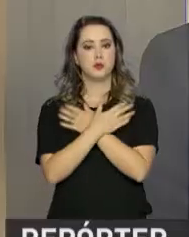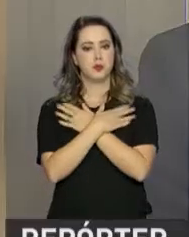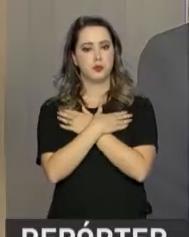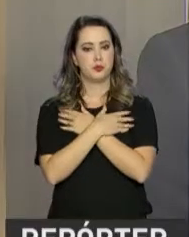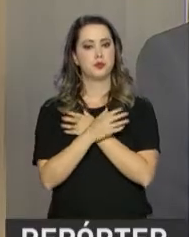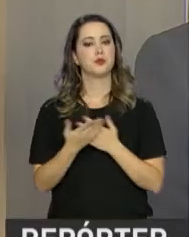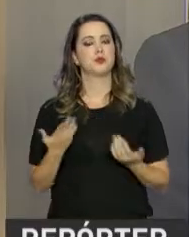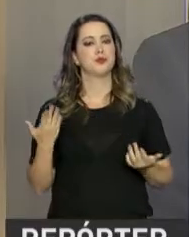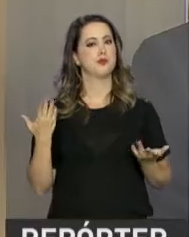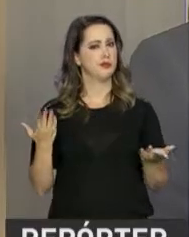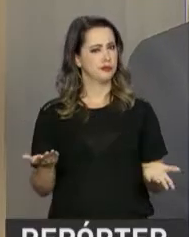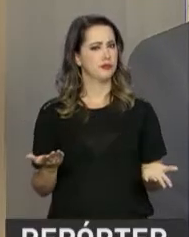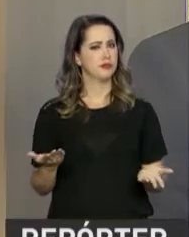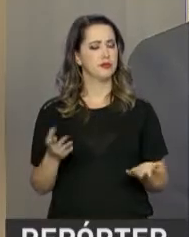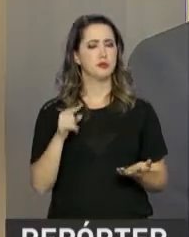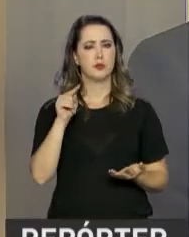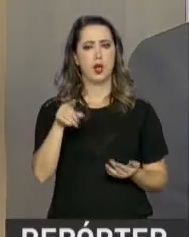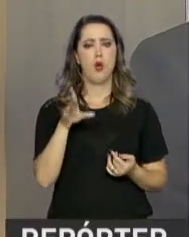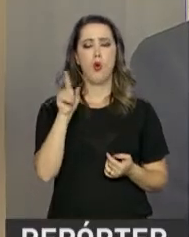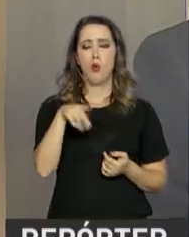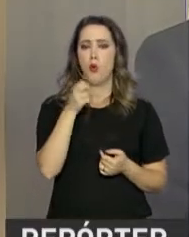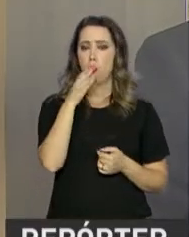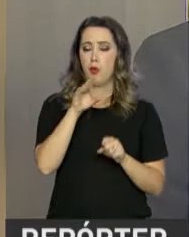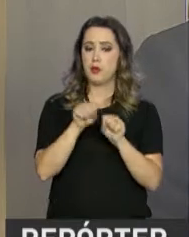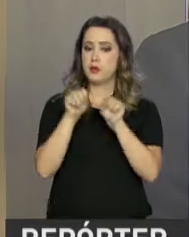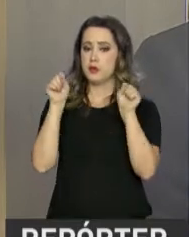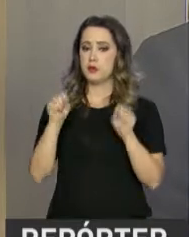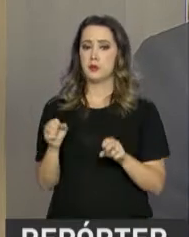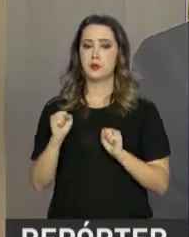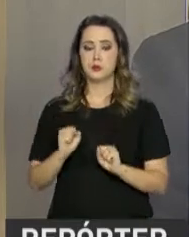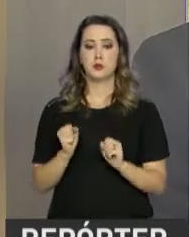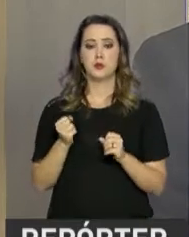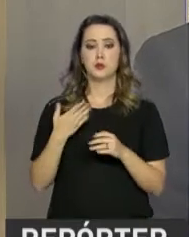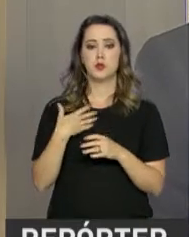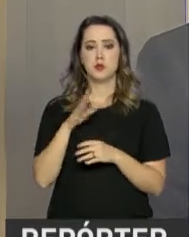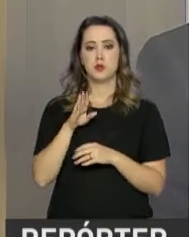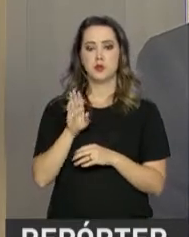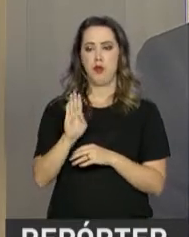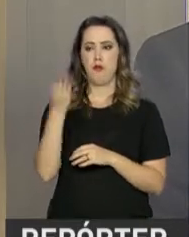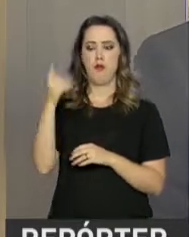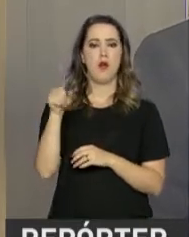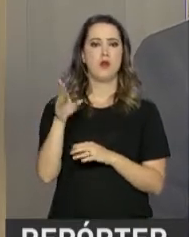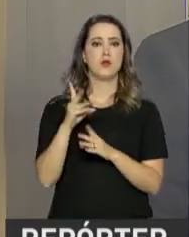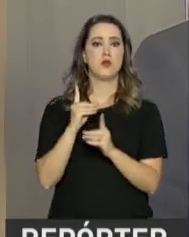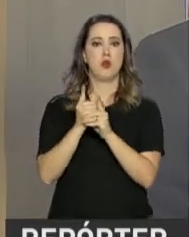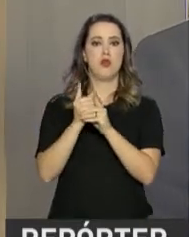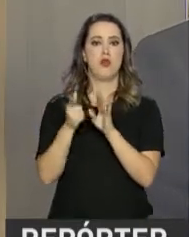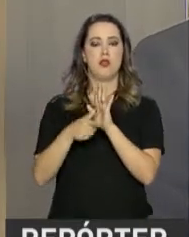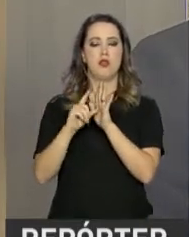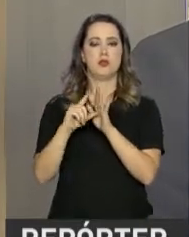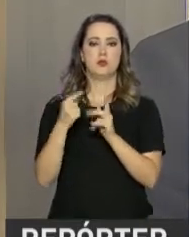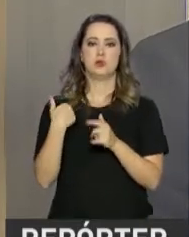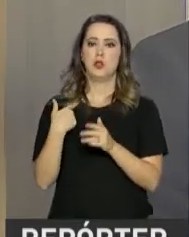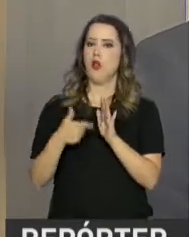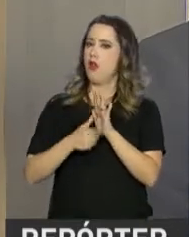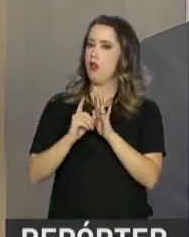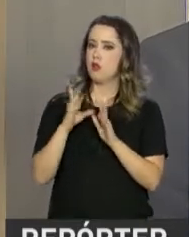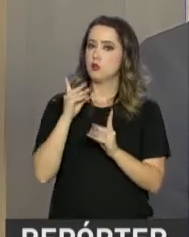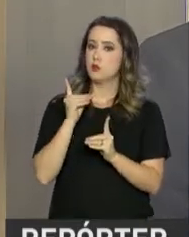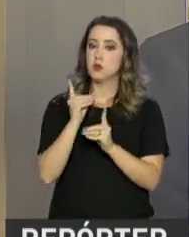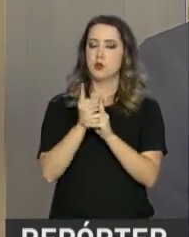grande bennett desse sistema é permitir que as provas sejam descobertas antes então quanto mais cedo você